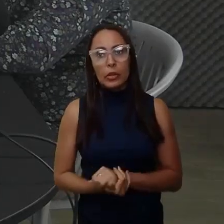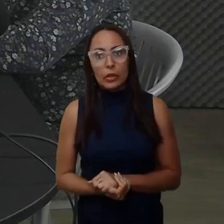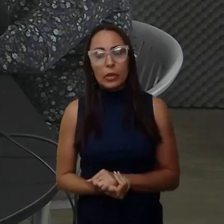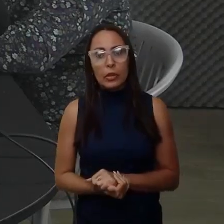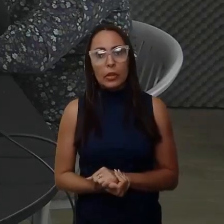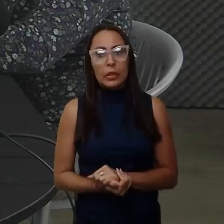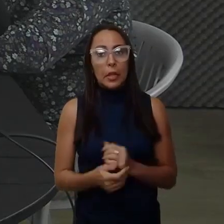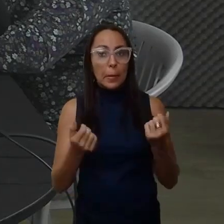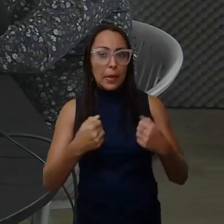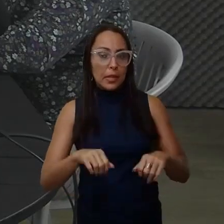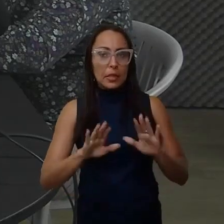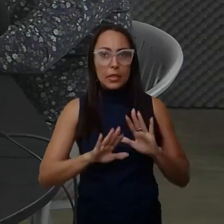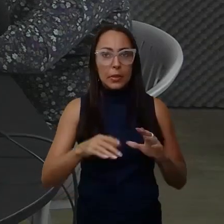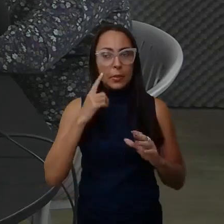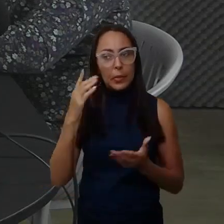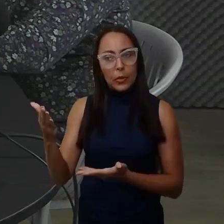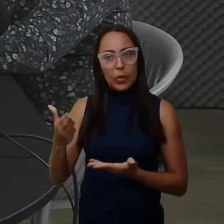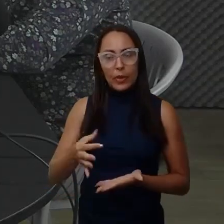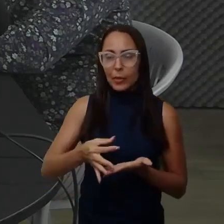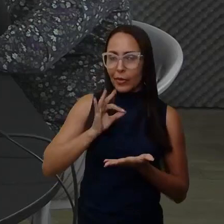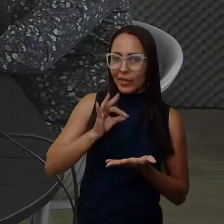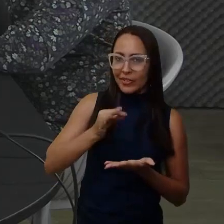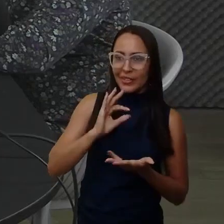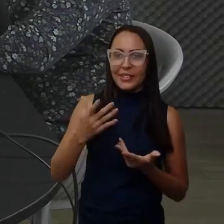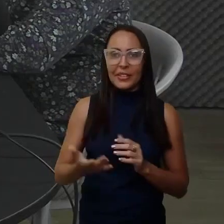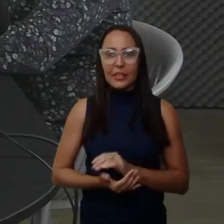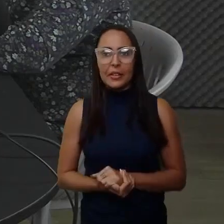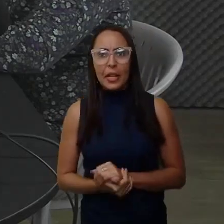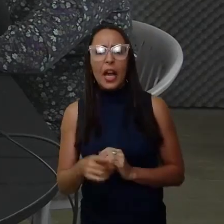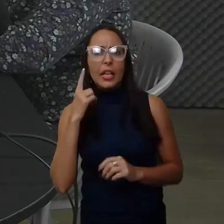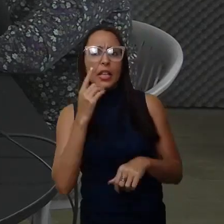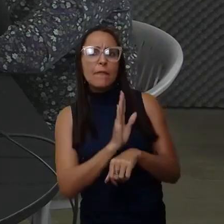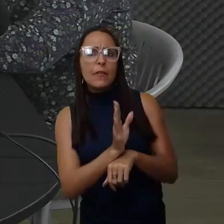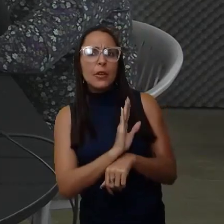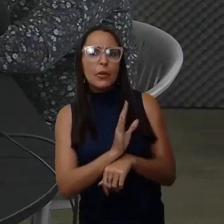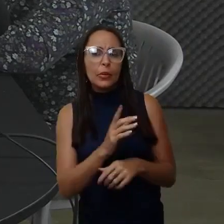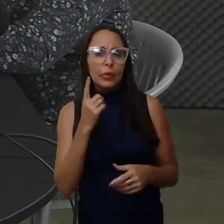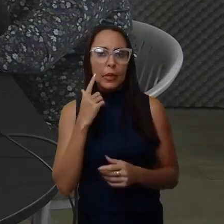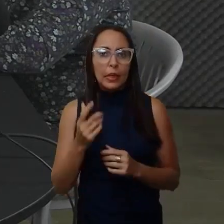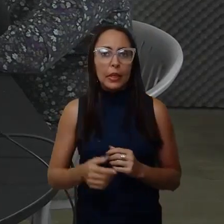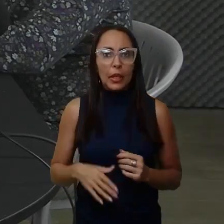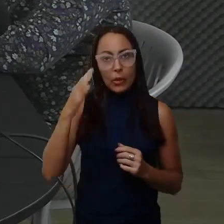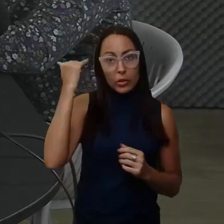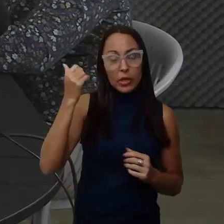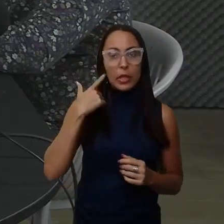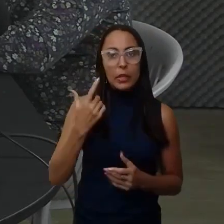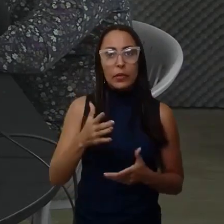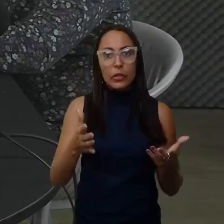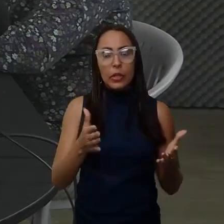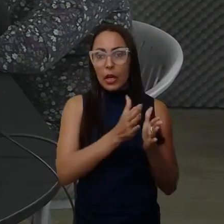precisa... Né? Nem que seja para me convidar para tomar um café depois, né? Para dizer assim, aquele filme, aquela série. Então, eu sei que vai chegar em